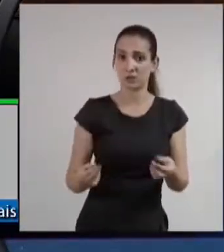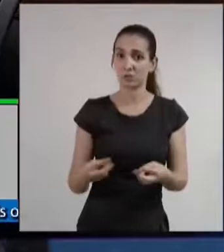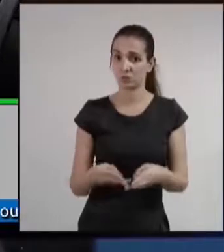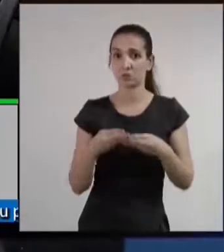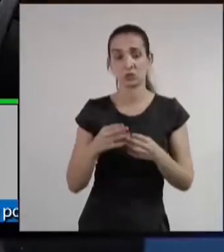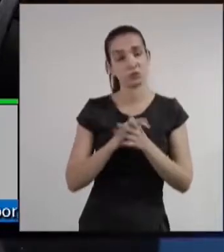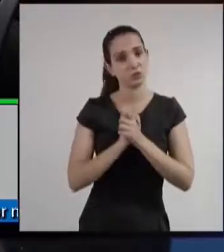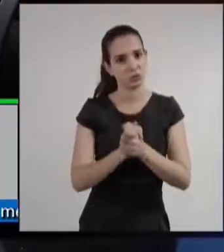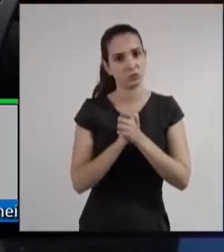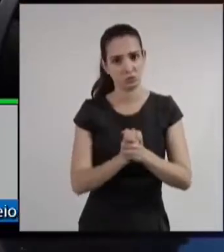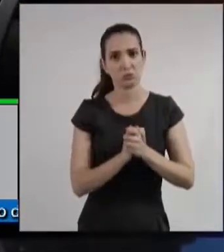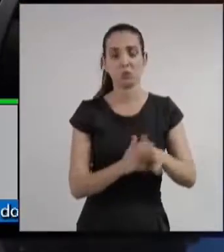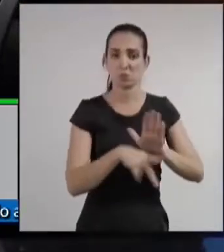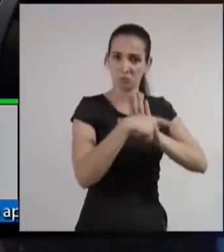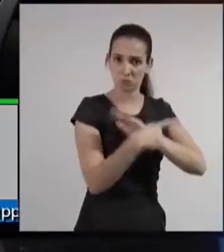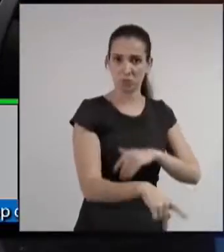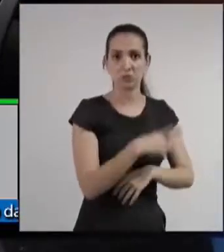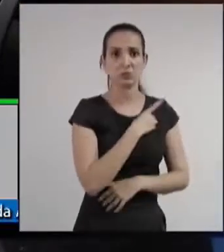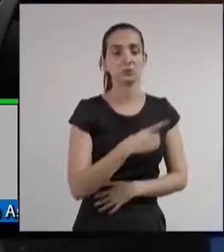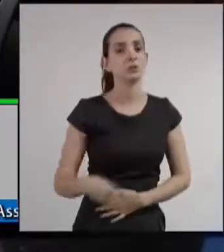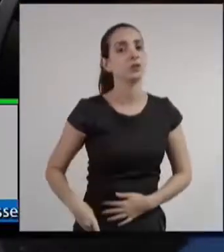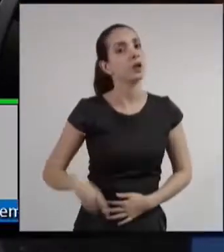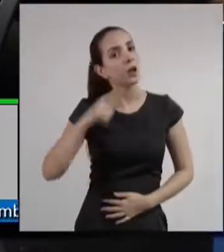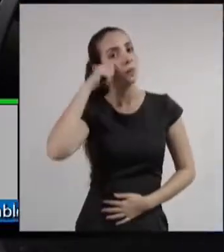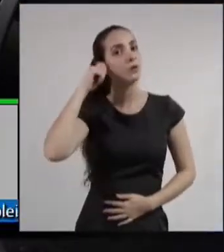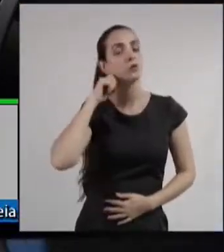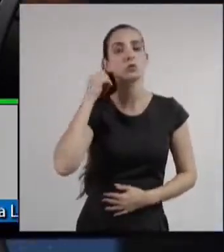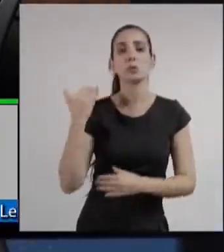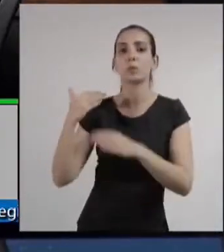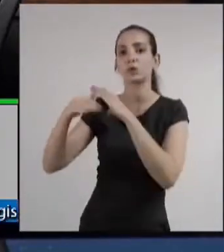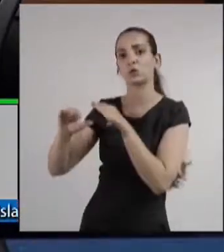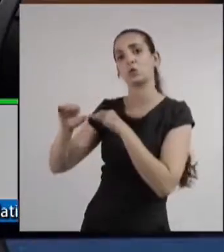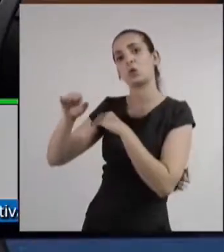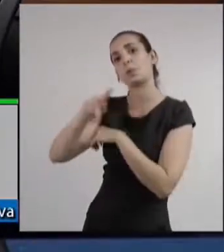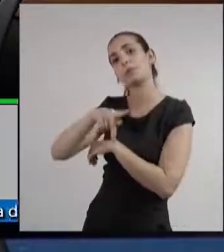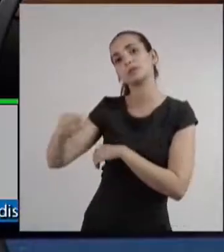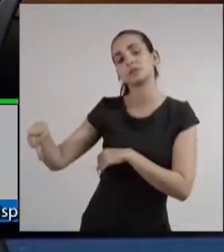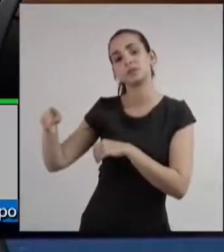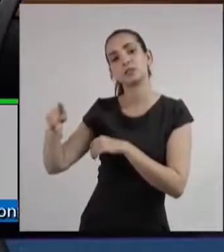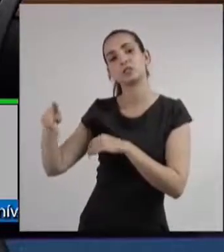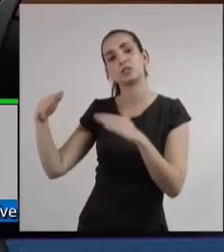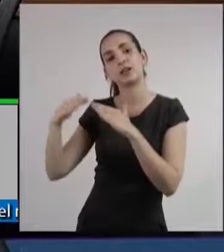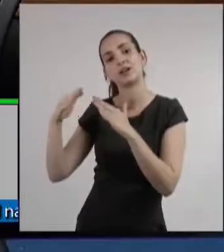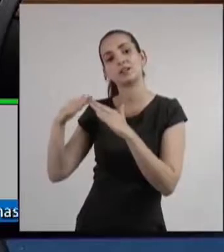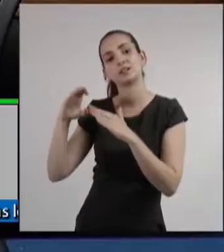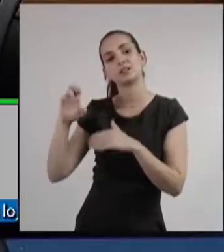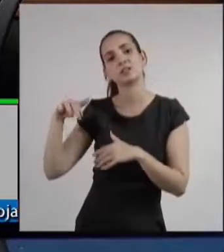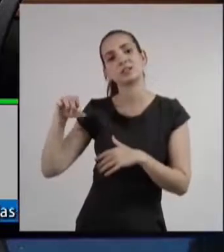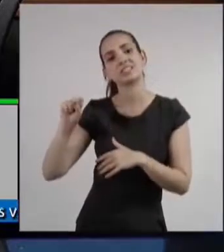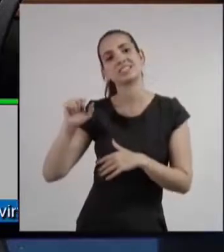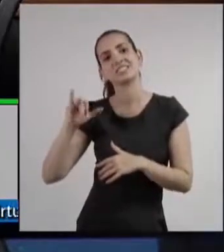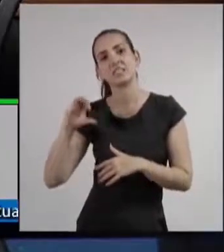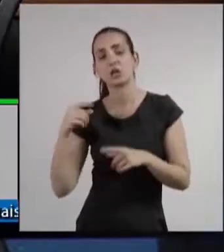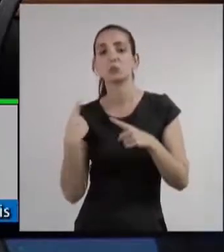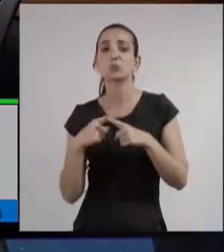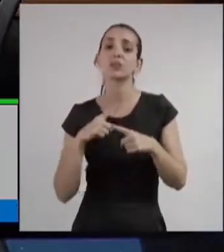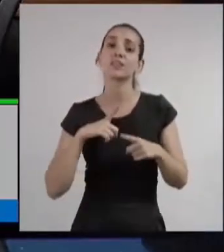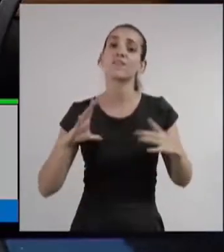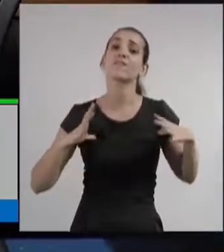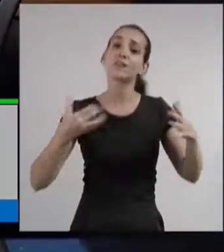de congratulação de autoria do deputado Amarildo Cruz, endereçado ao presidente da Casa de Ensaio pela realização do 6º